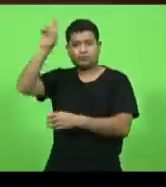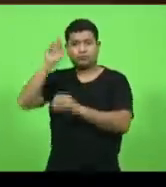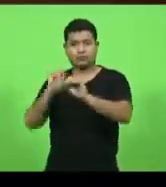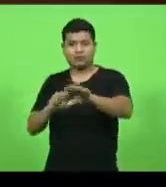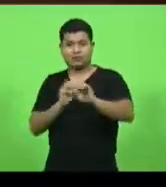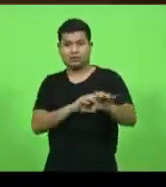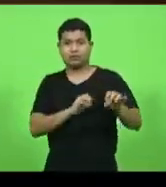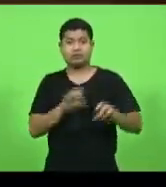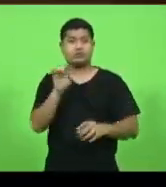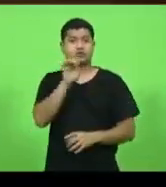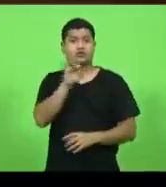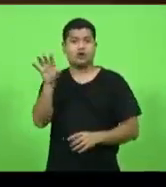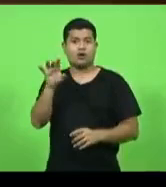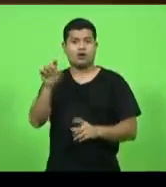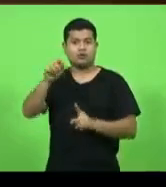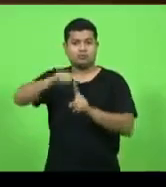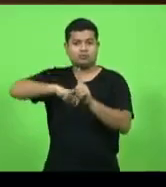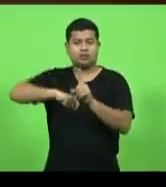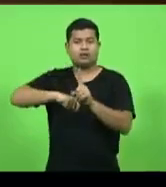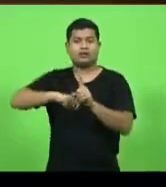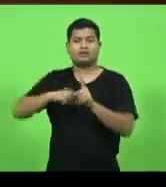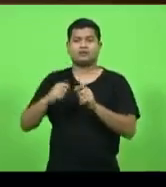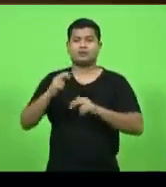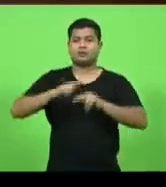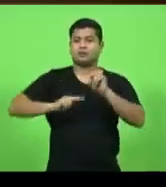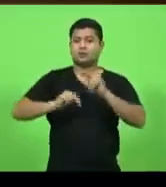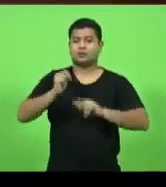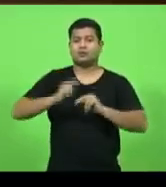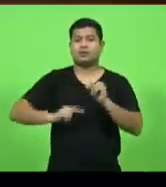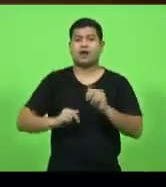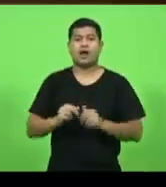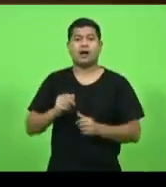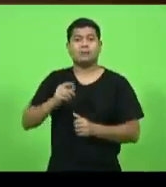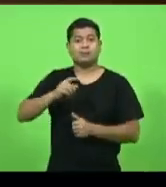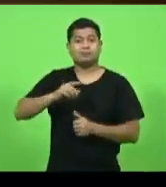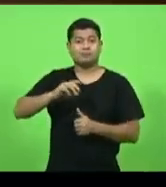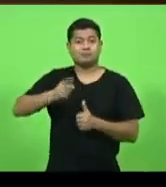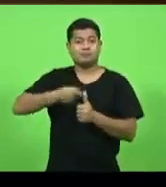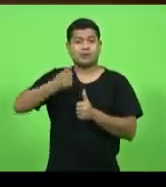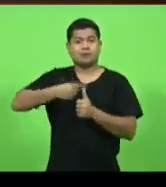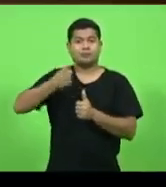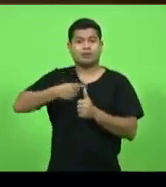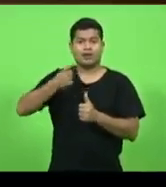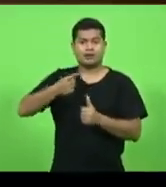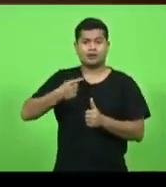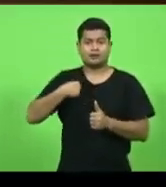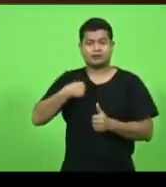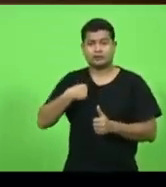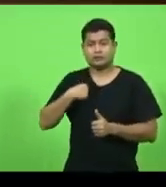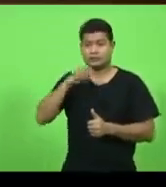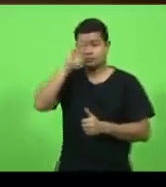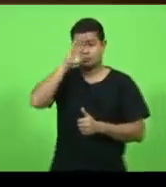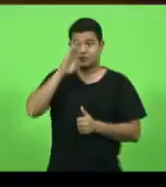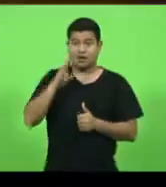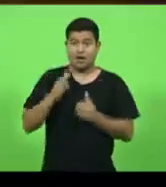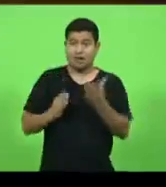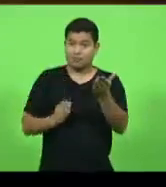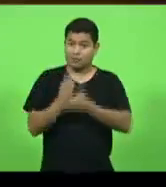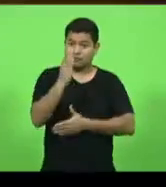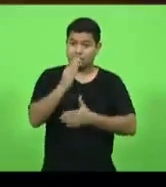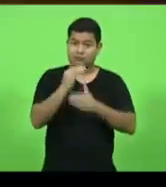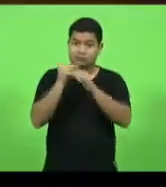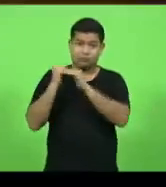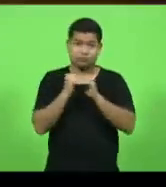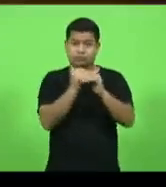ano passado. A primeira diligência que nós aprovamos por unanimidade, todos os deputados